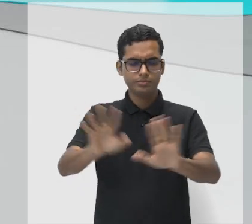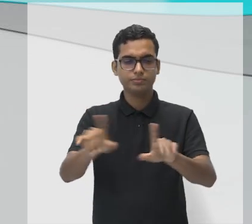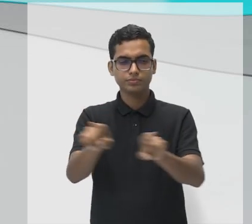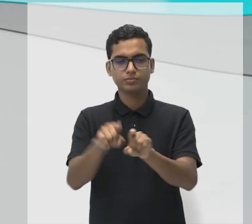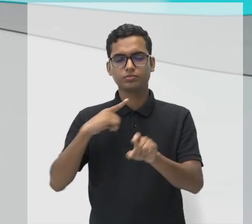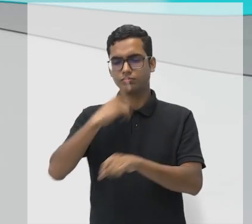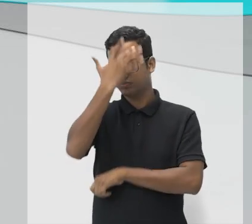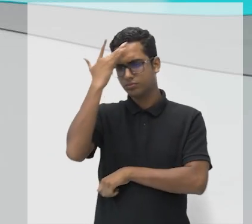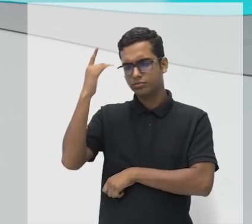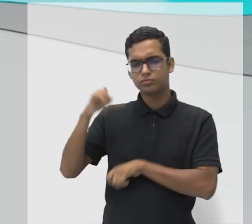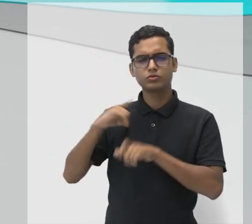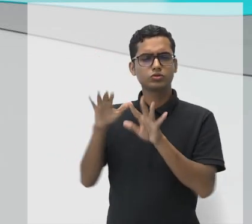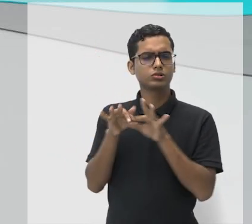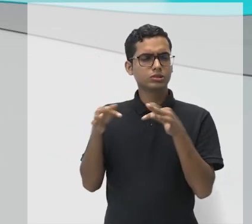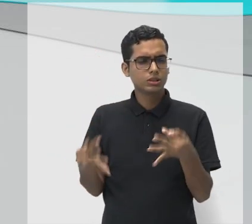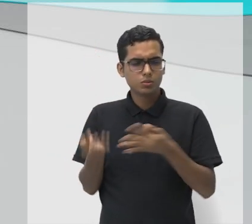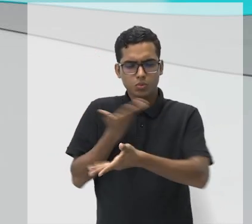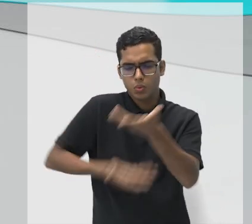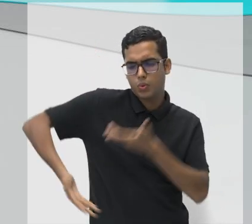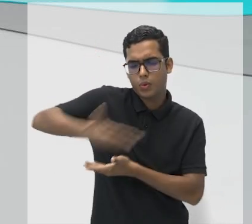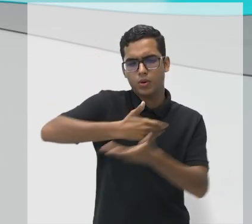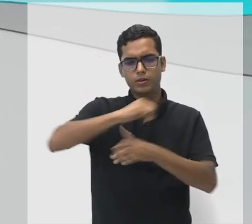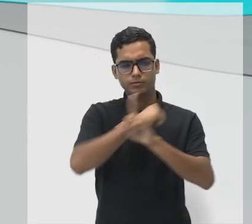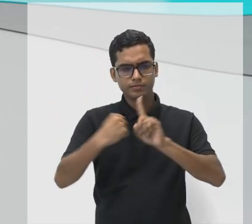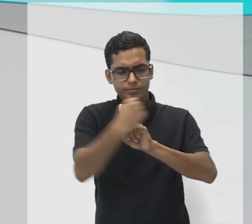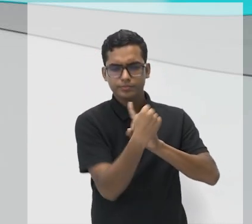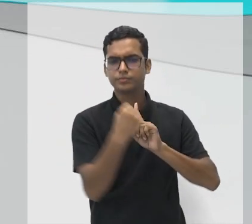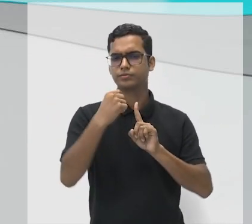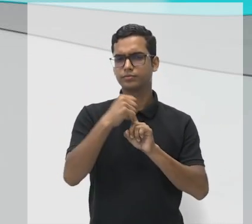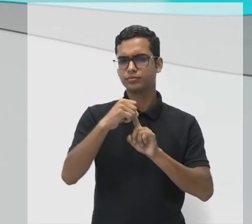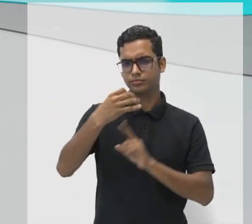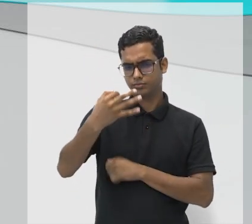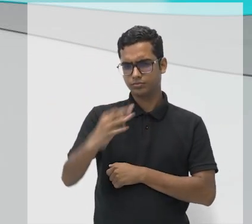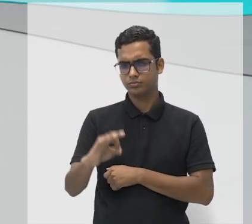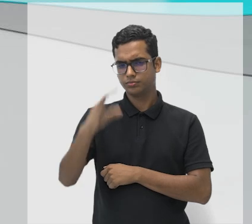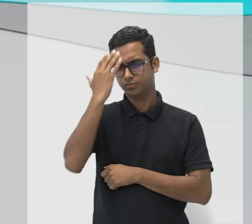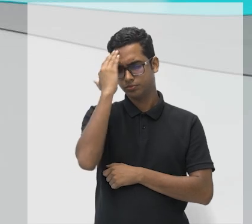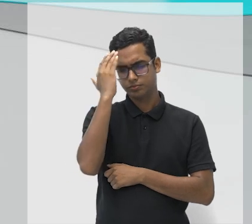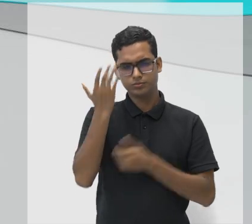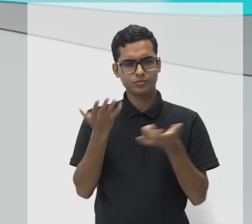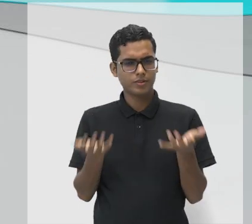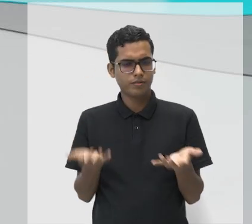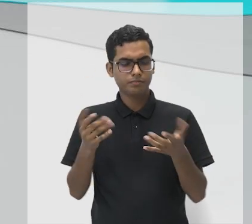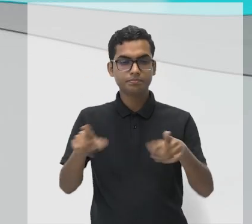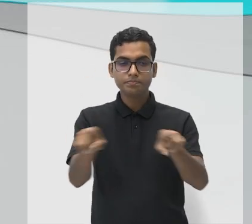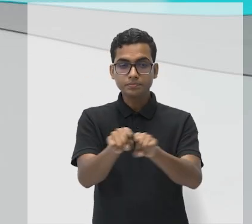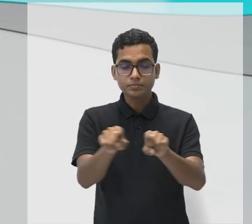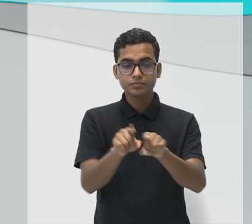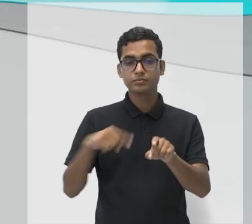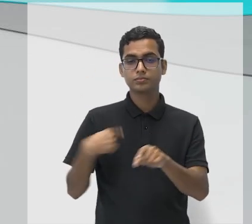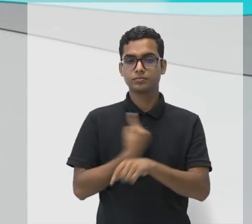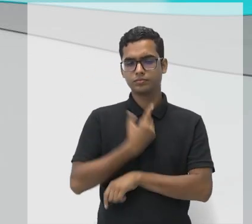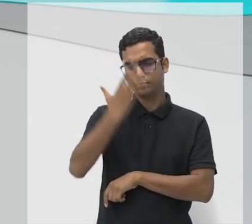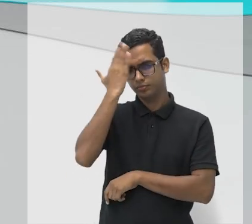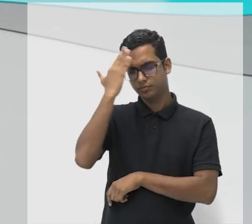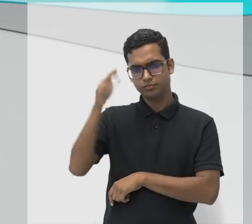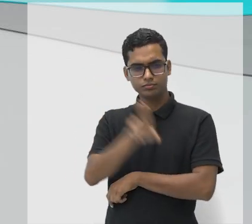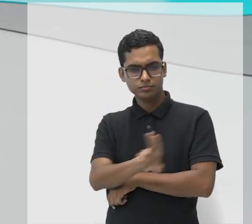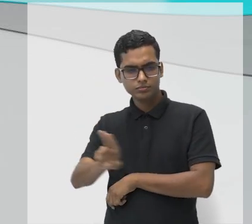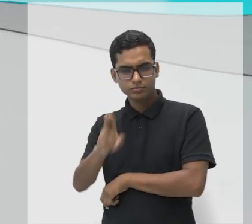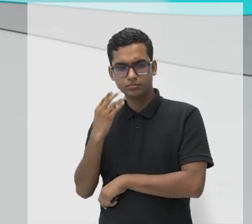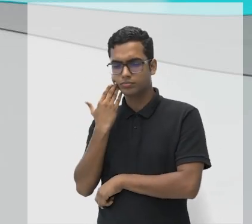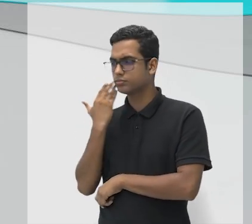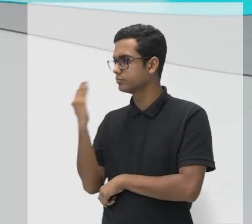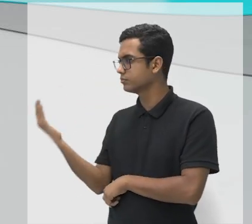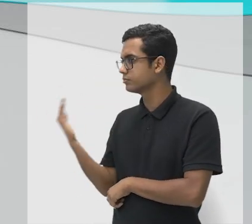sim aquele aspecto mais não muito aprofundado de cada indivíduo, tá? Então, para saber o nome, name é